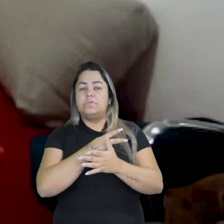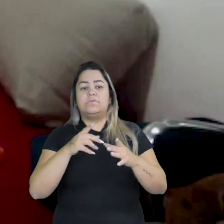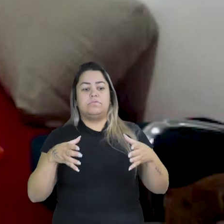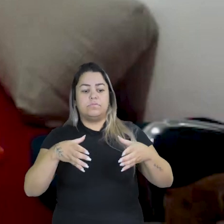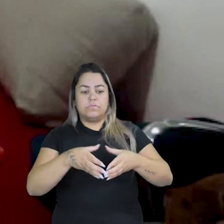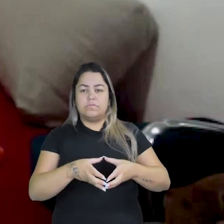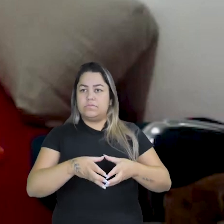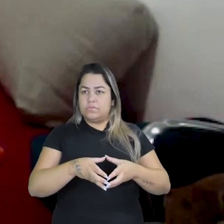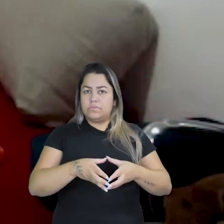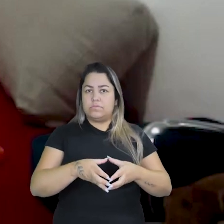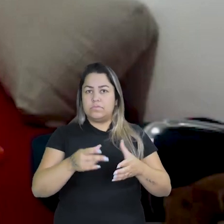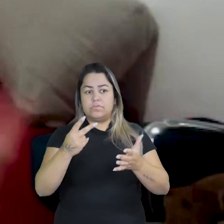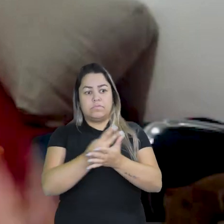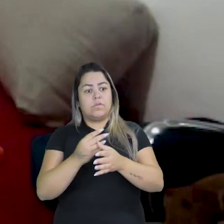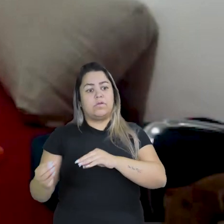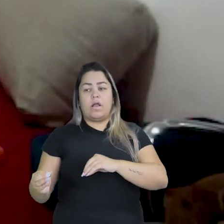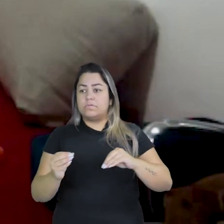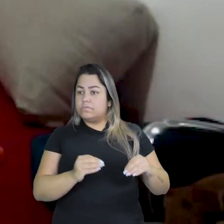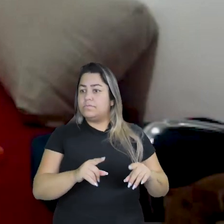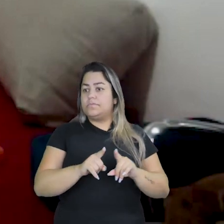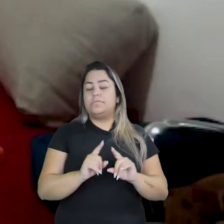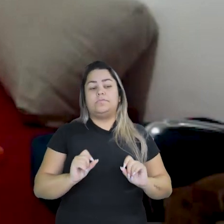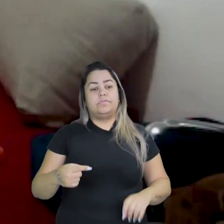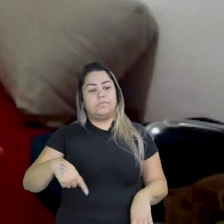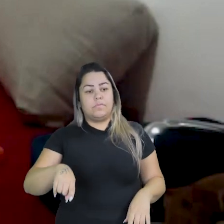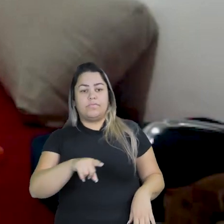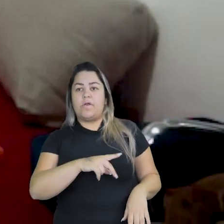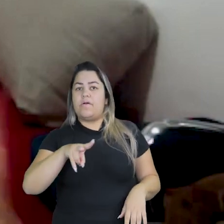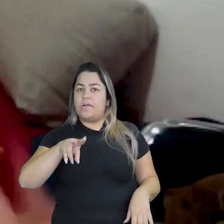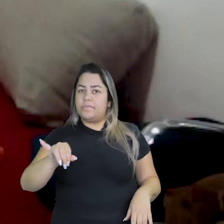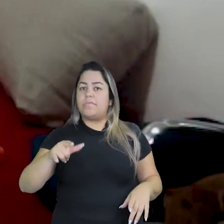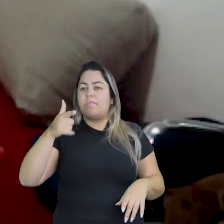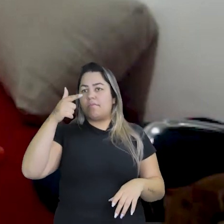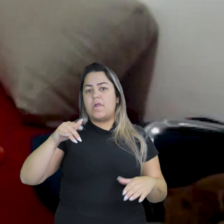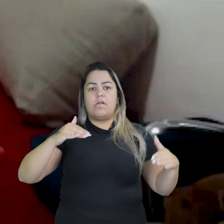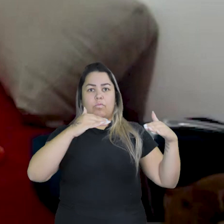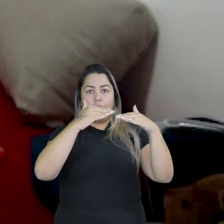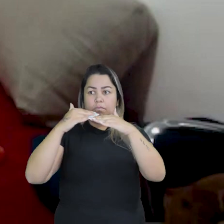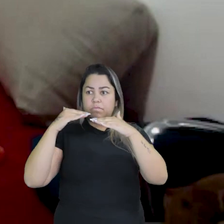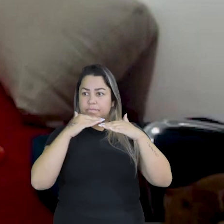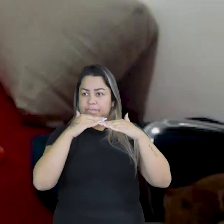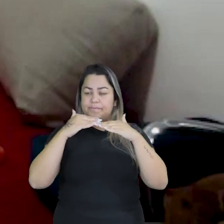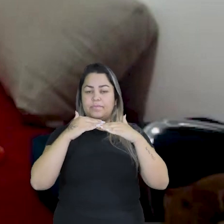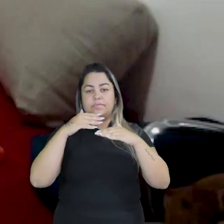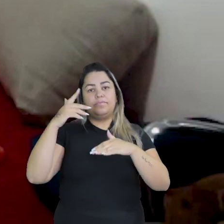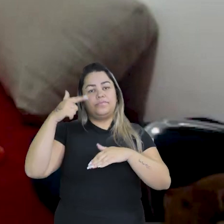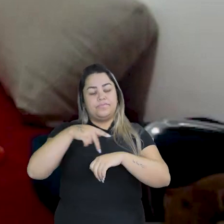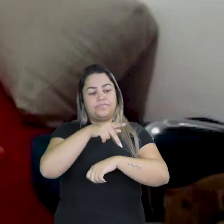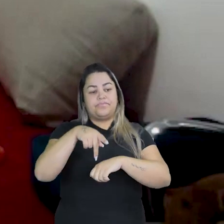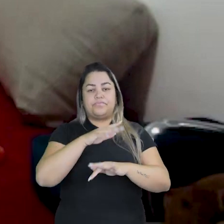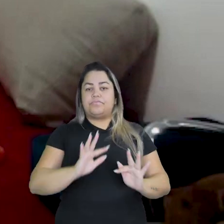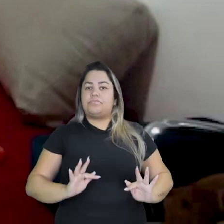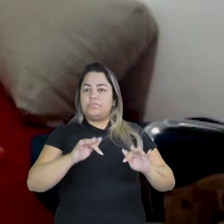nossa cadeia produtiva, passando pelas exportações dos nossos produtos, que vão ganhar em competitividade fora do